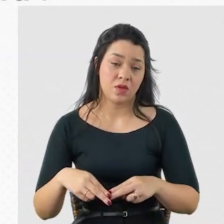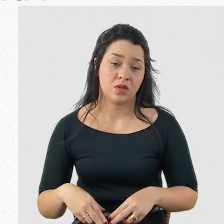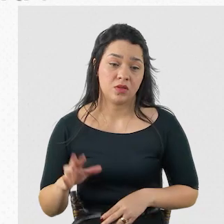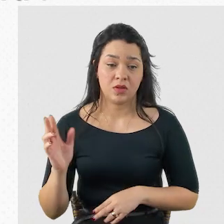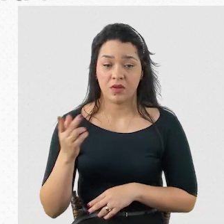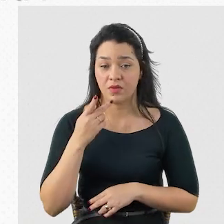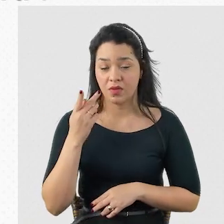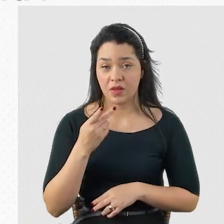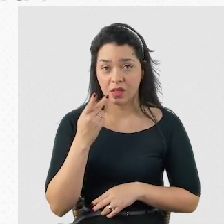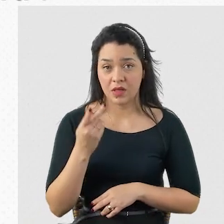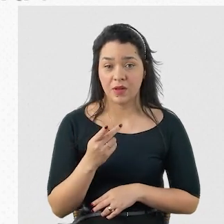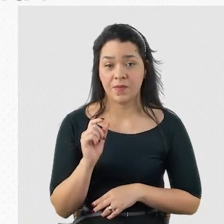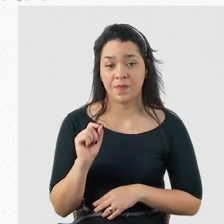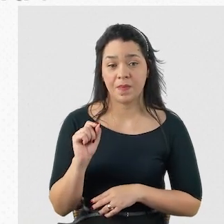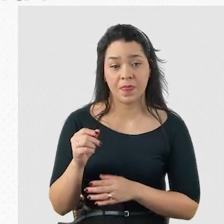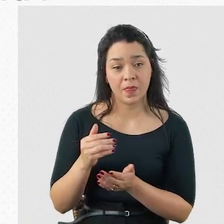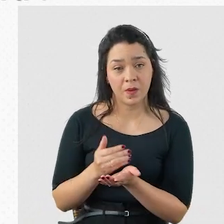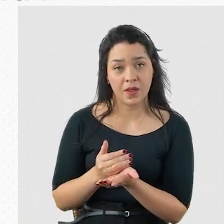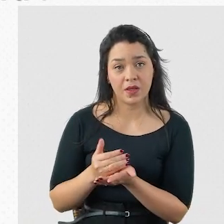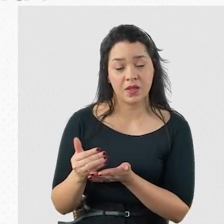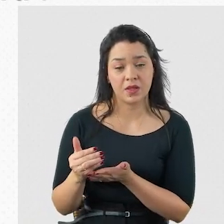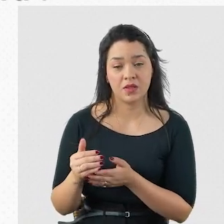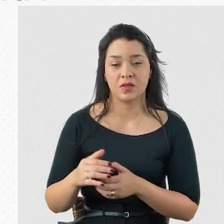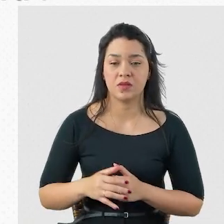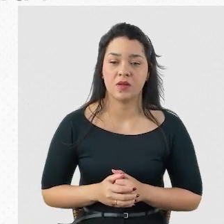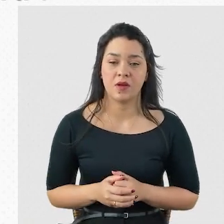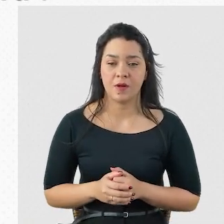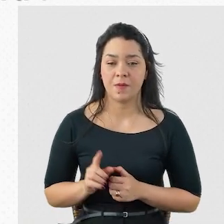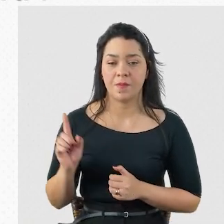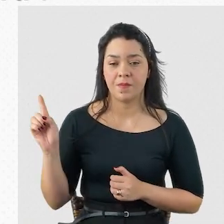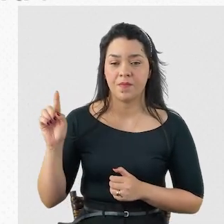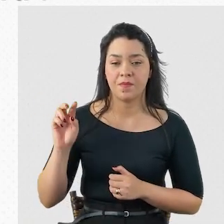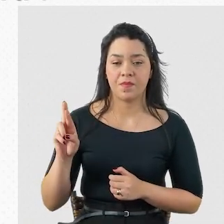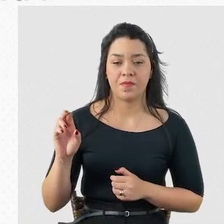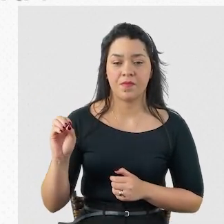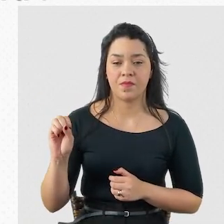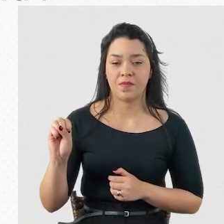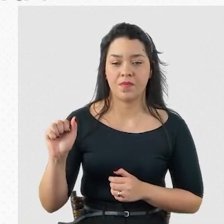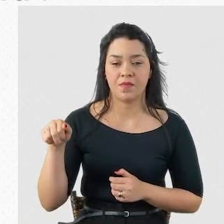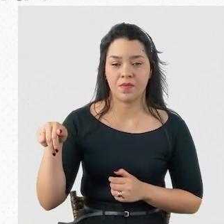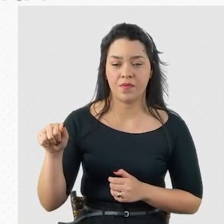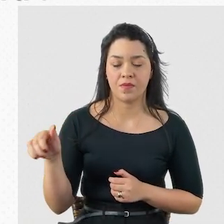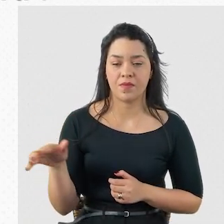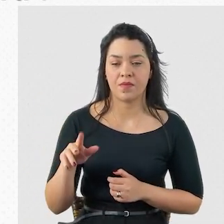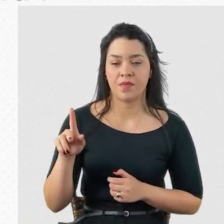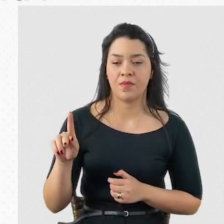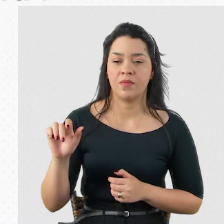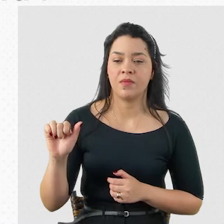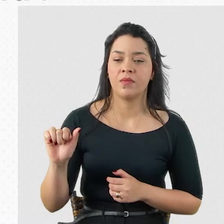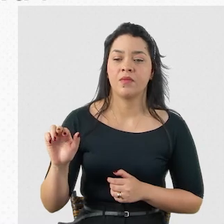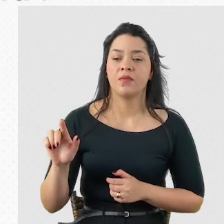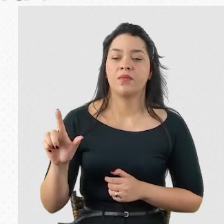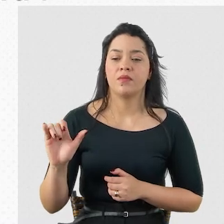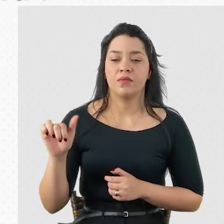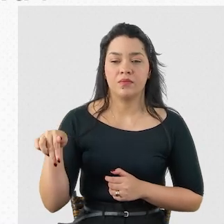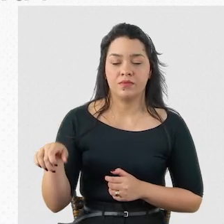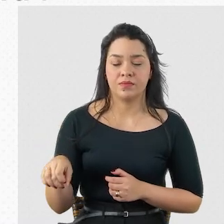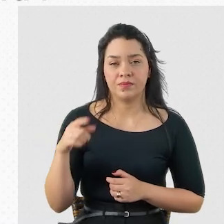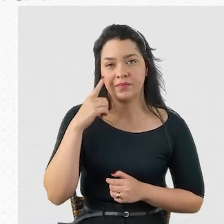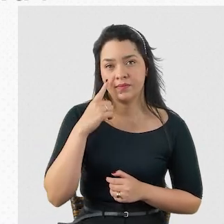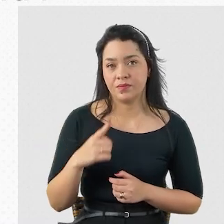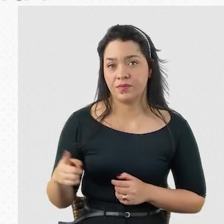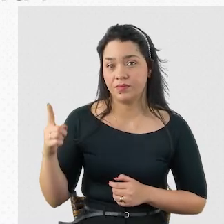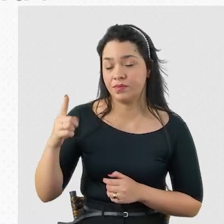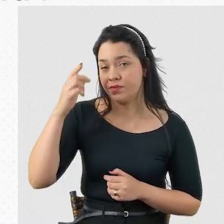citei essa figura desde o início, né, que eu sou fã dela. Rosana Paulino, ela tensiona este apagamento de mulheres negras na